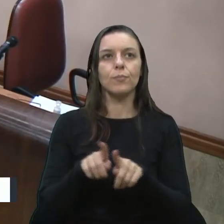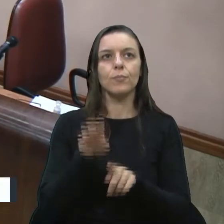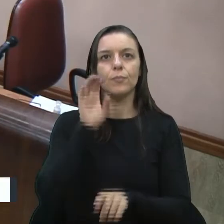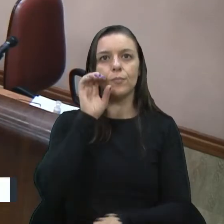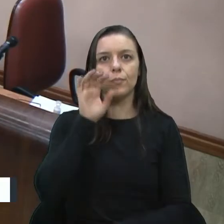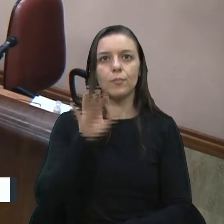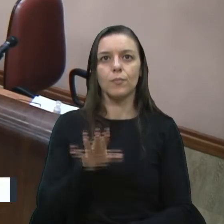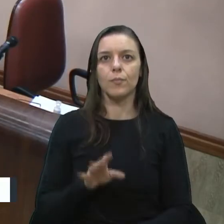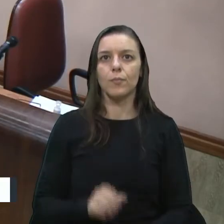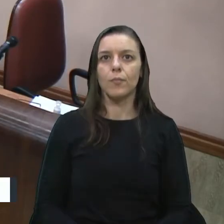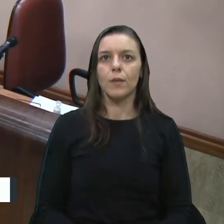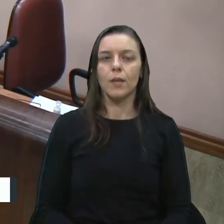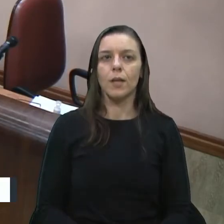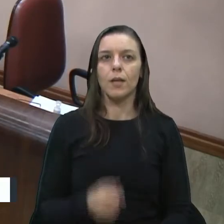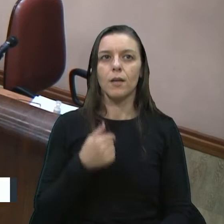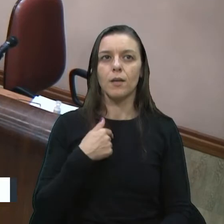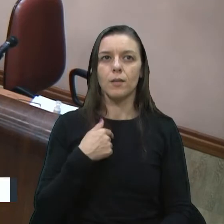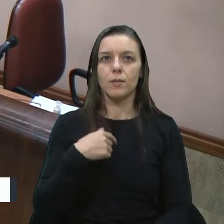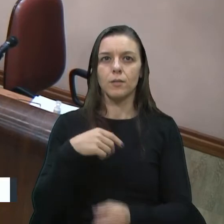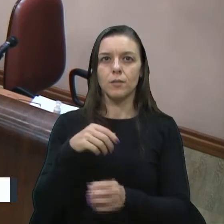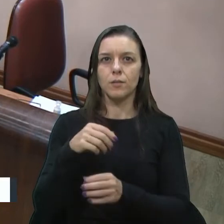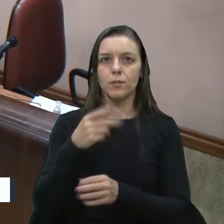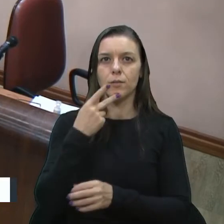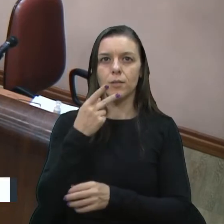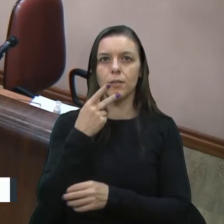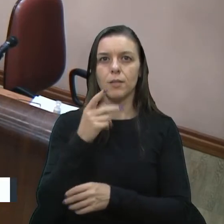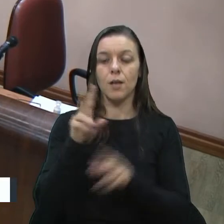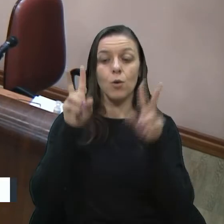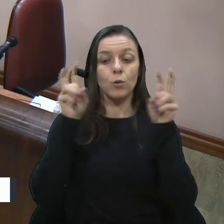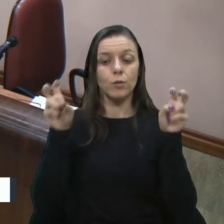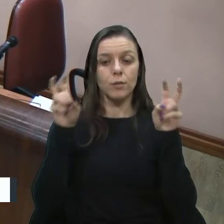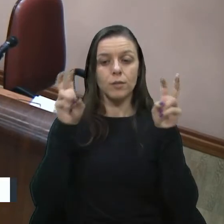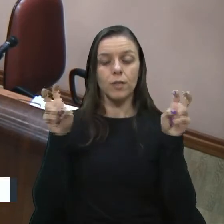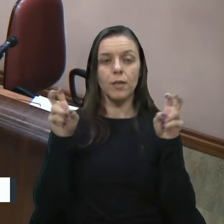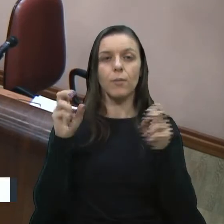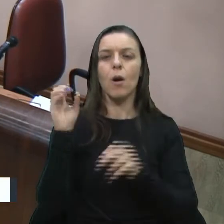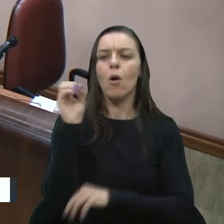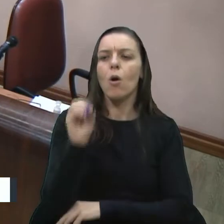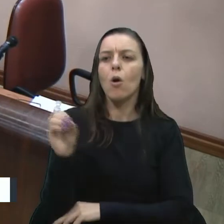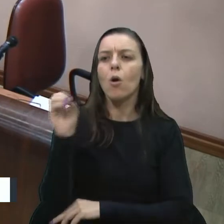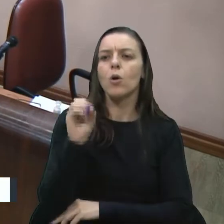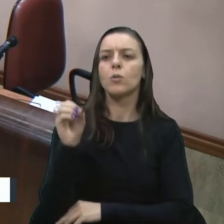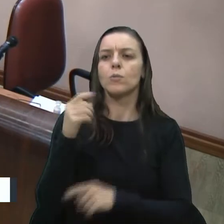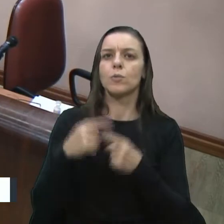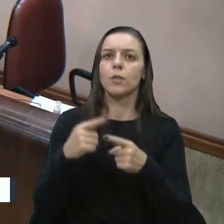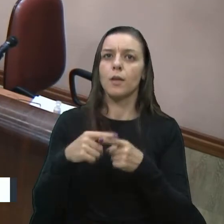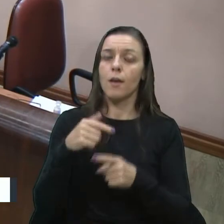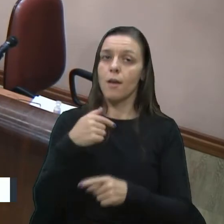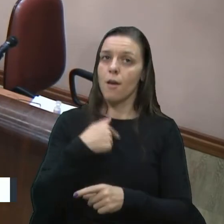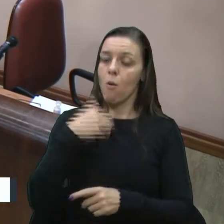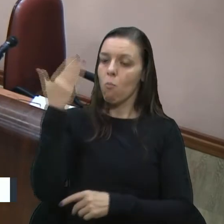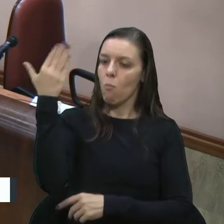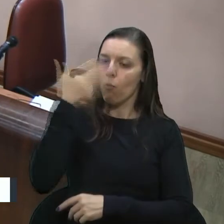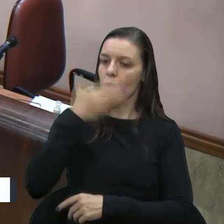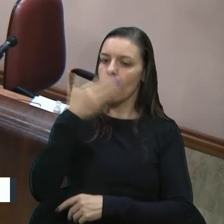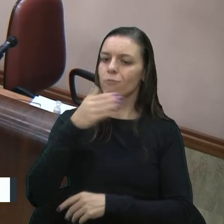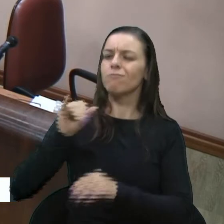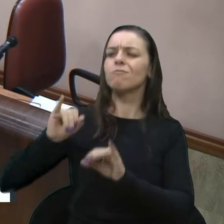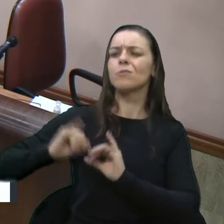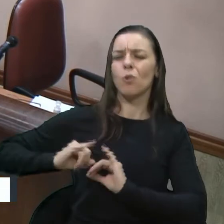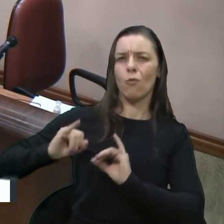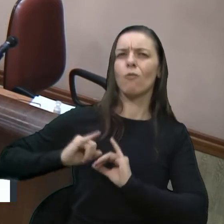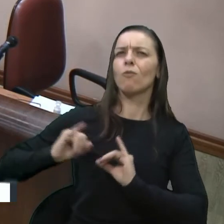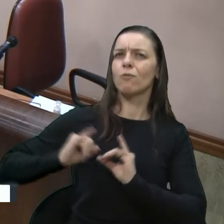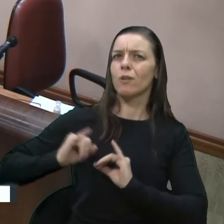me cumprimentar e parabenizar por esse tema, ótimo tema, porque eu sou uma prova viva, já sofri muito com esses